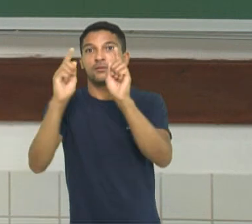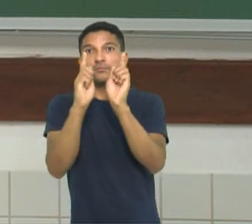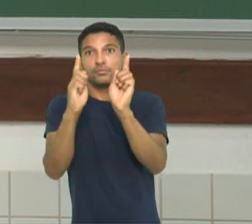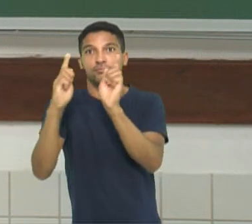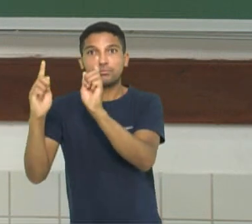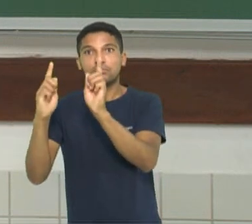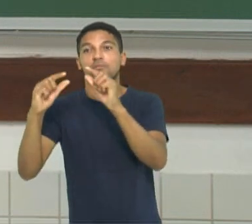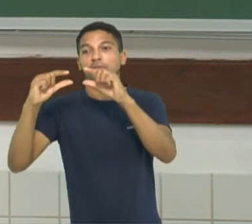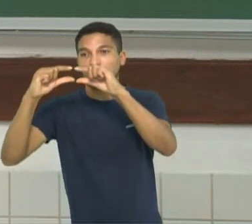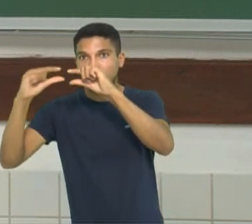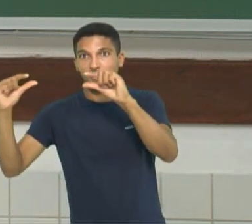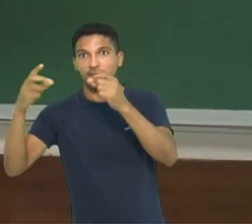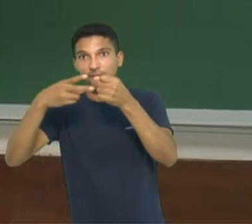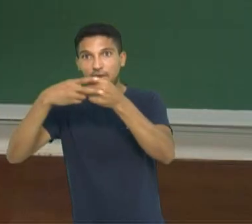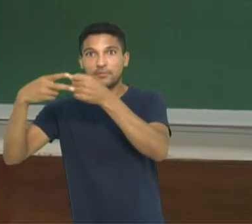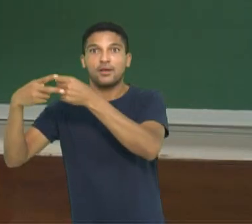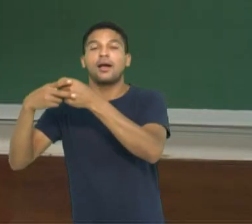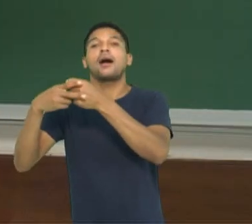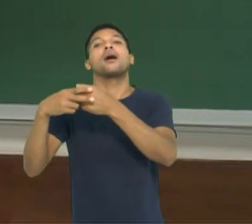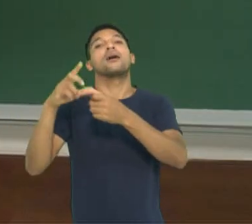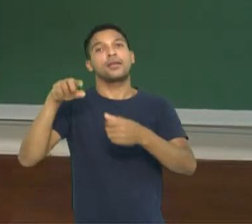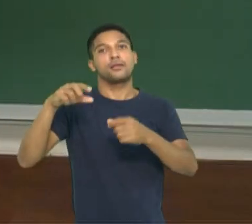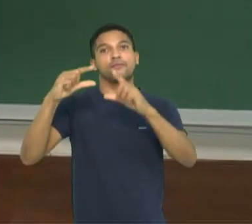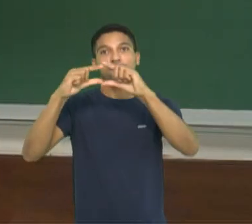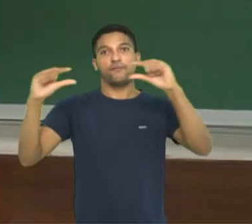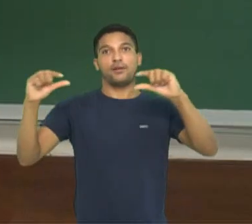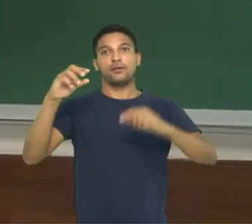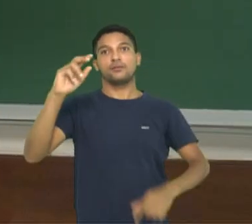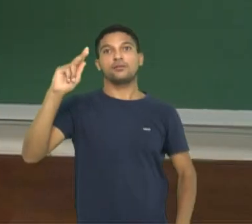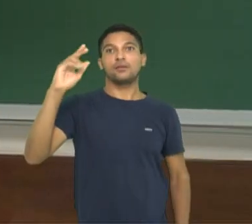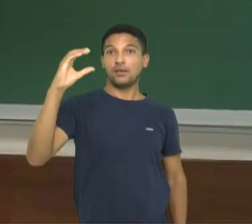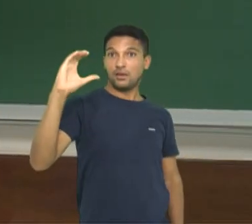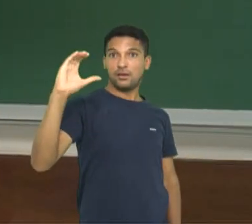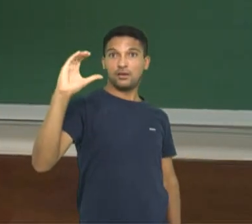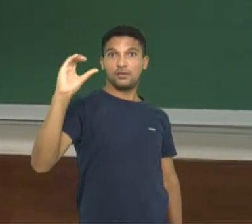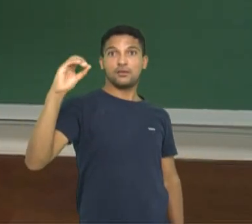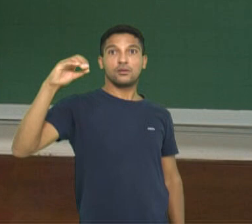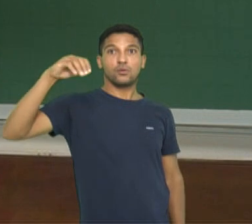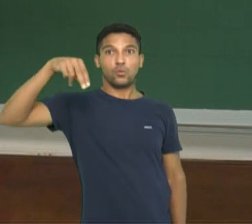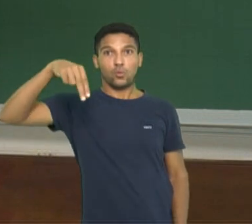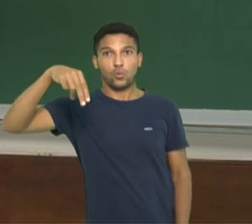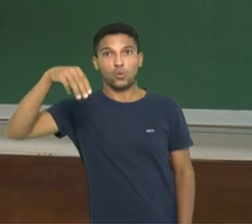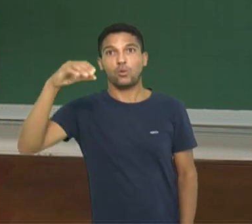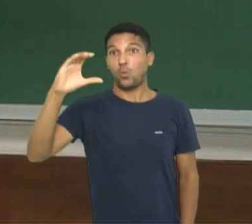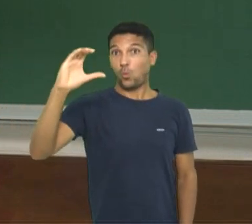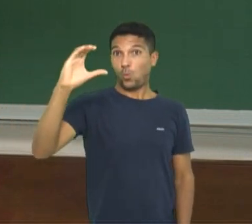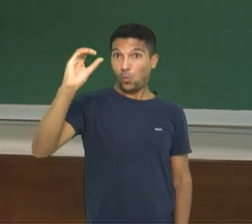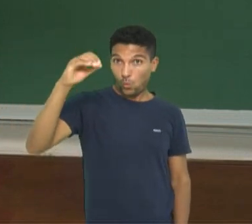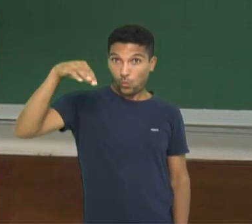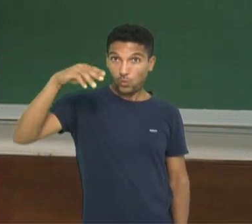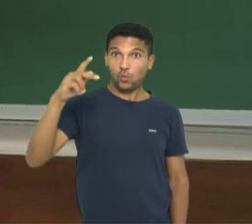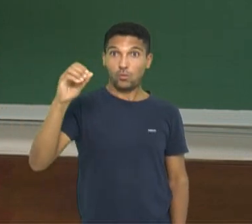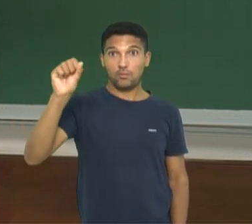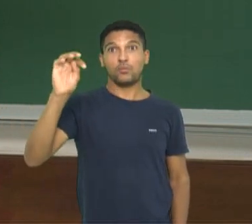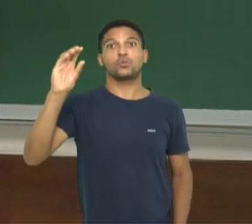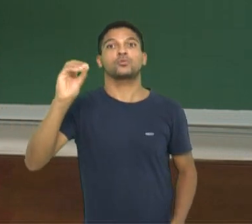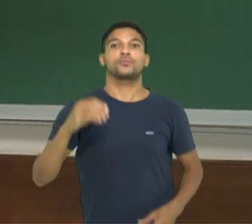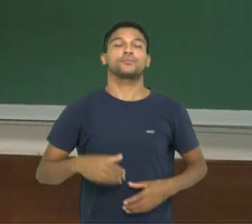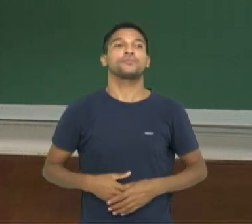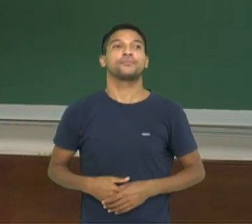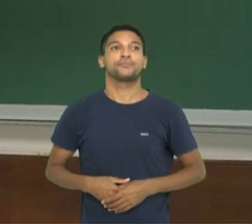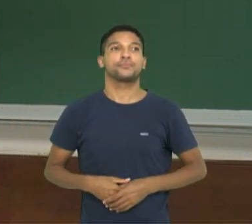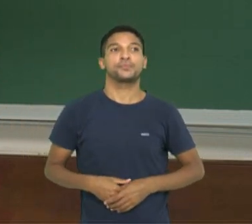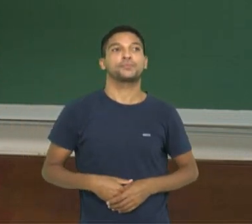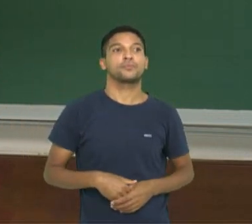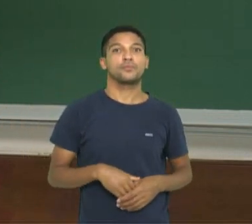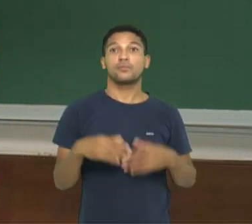tem várias classificações das orações coordenadas sindéticas, né? Então, nós vamos aprender hoje que